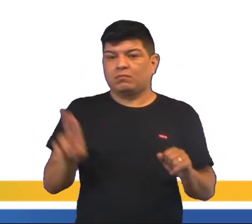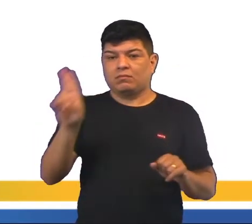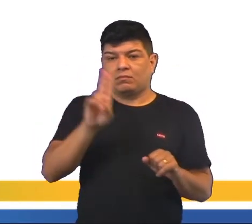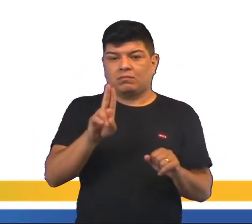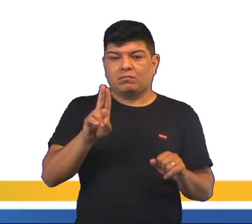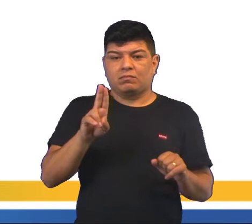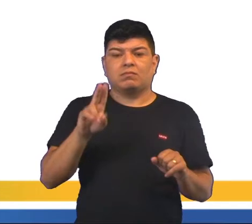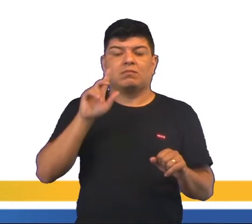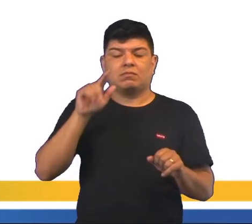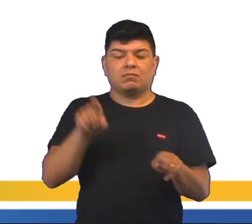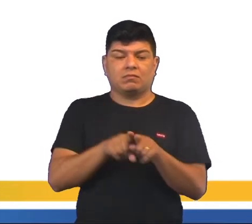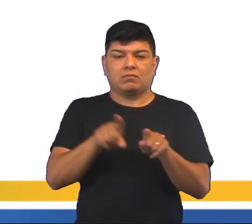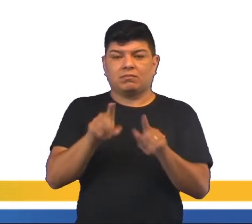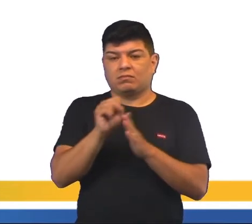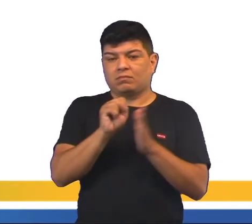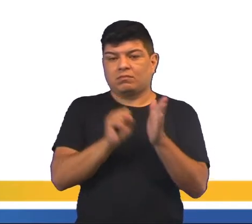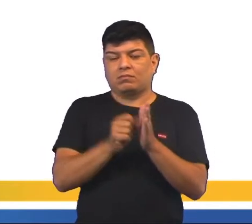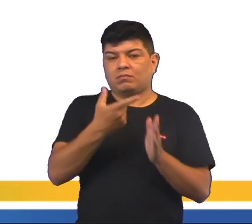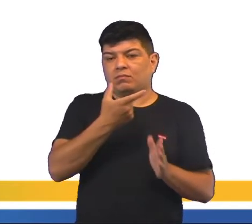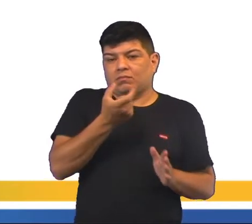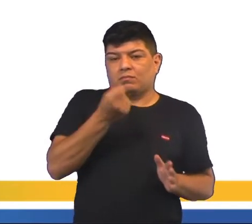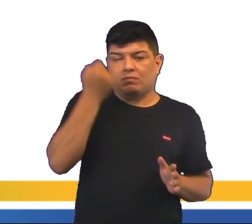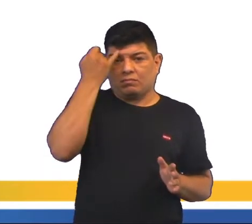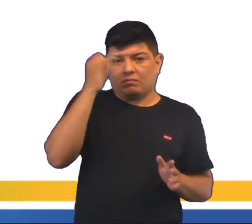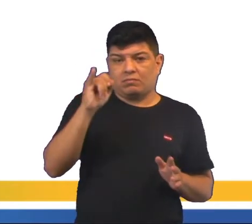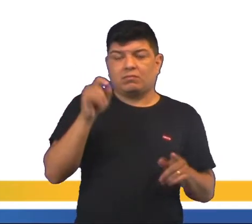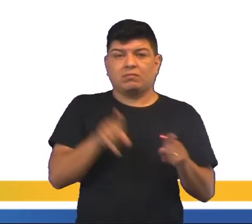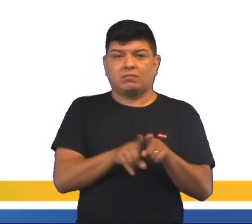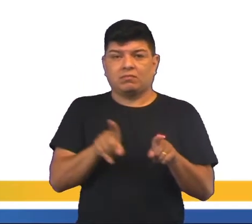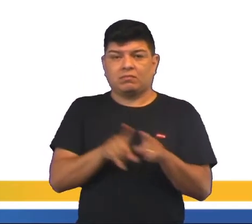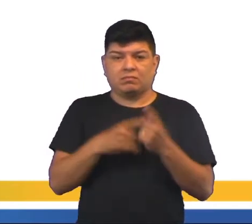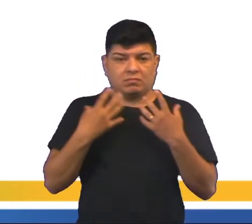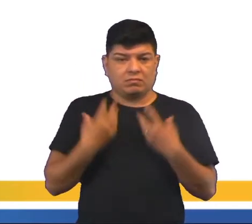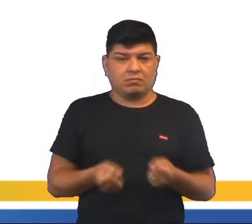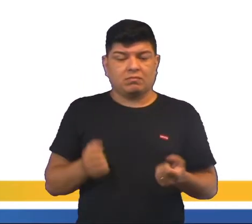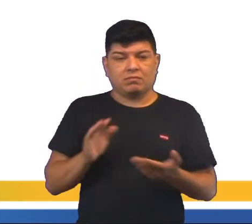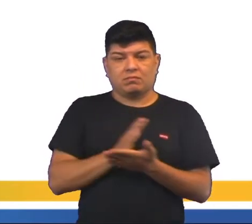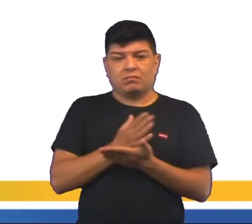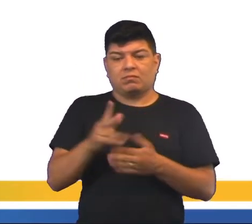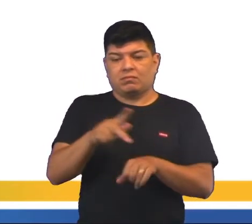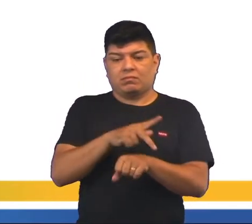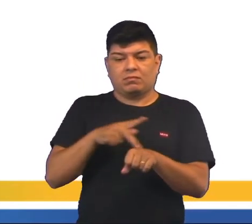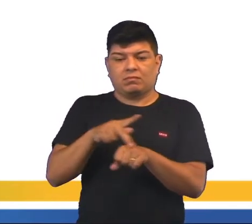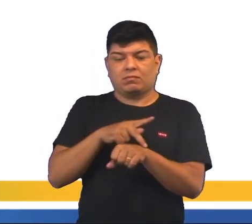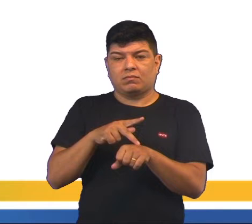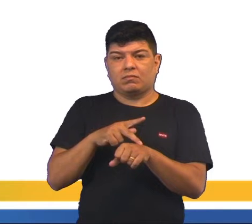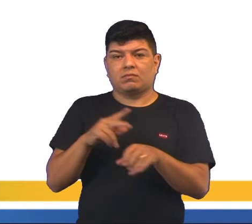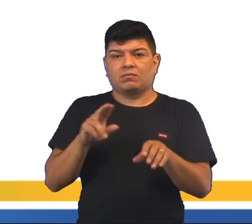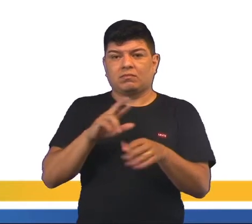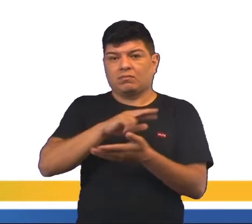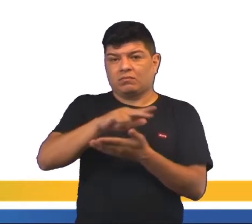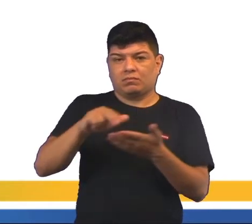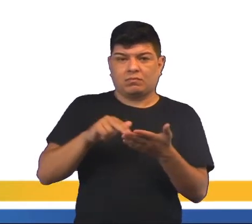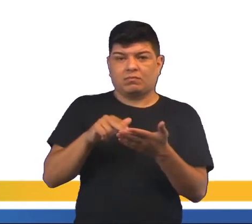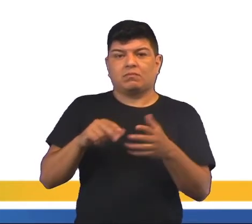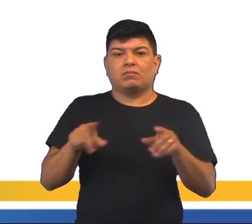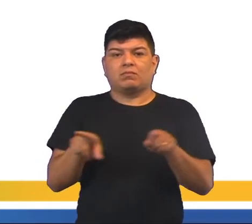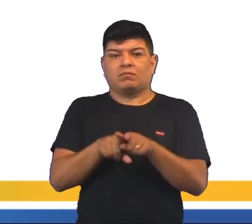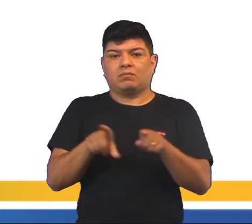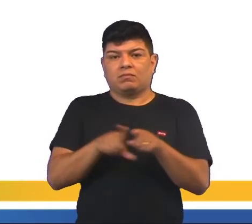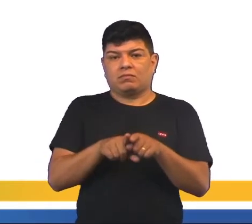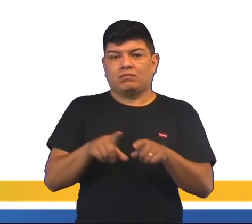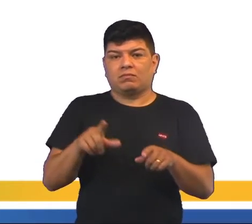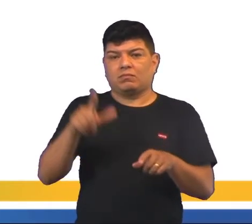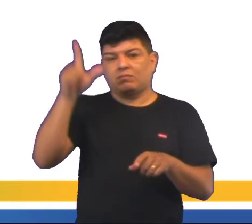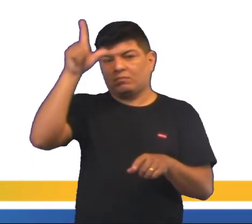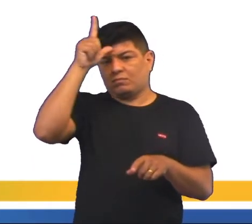o comunismo. Então, no século XX, as ideias socialistas foram adotadas por alguns países, né? União Soviética, China, Cuba, Coreia do Norte, né?